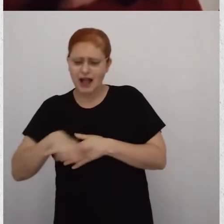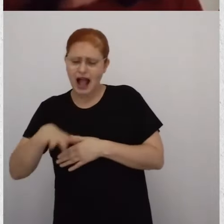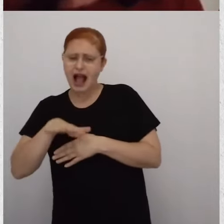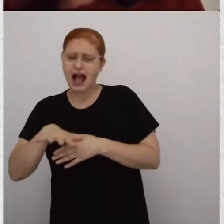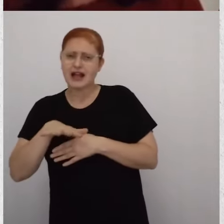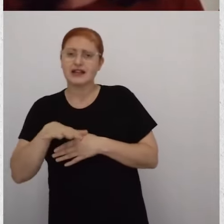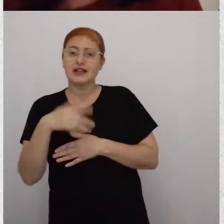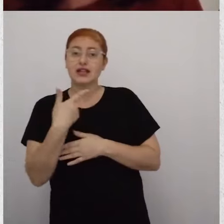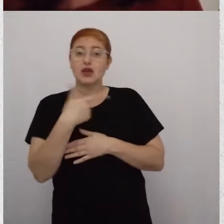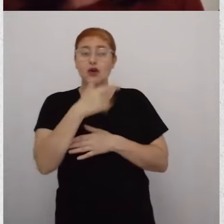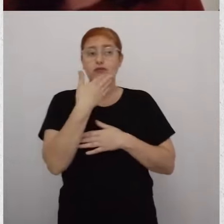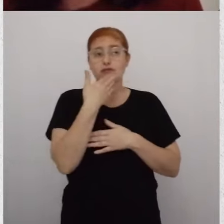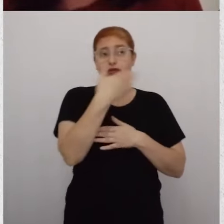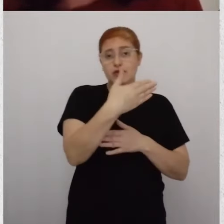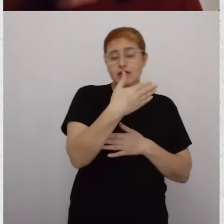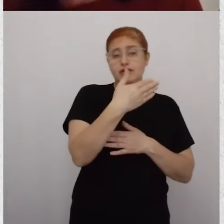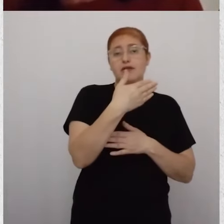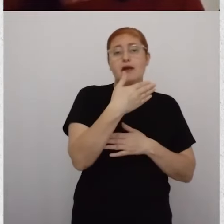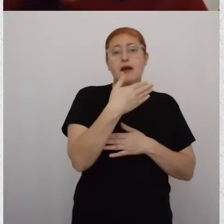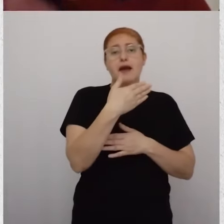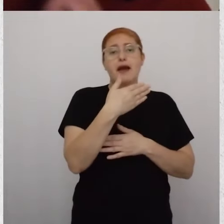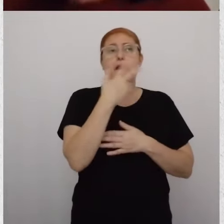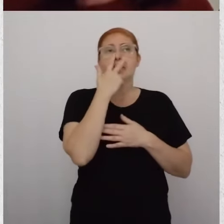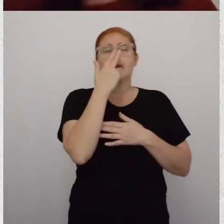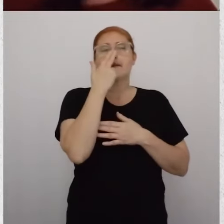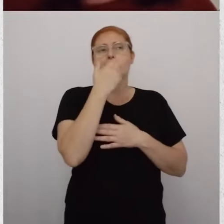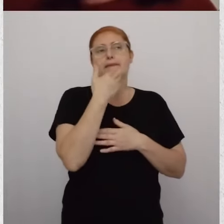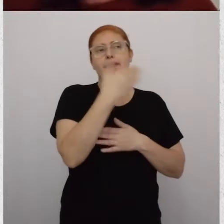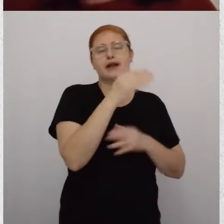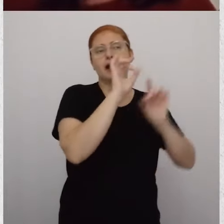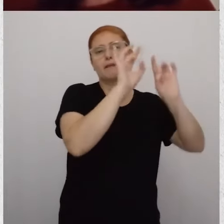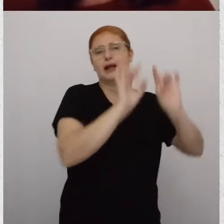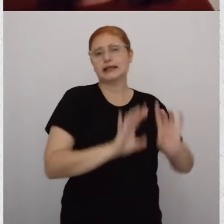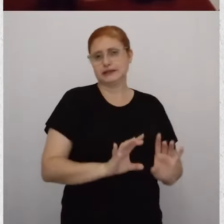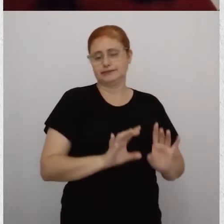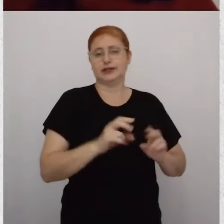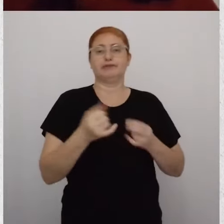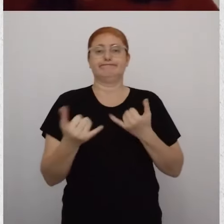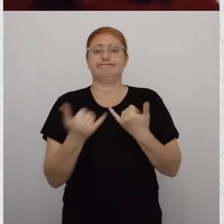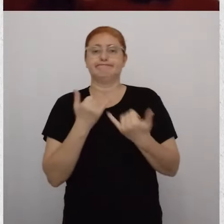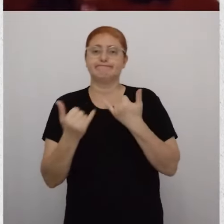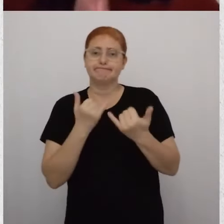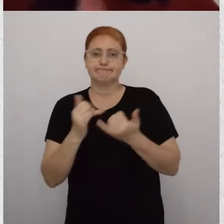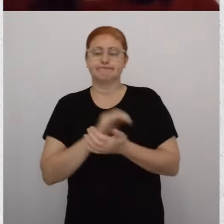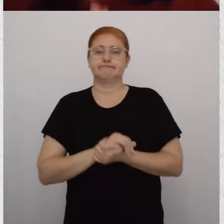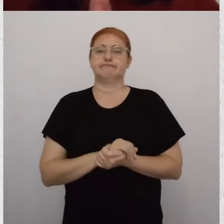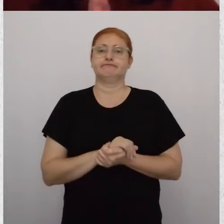sejam entendidas como reivindicações específicas, né? Então, por exemplo, nesse